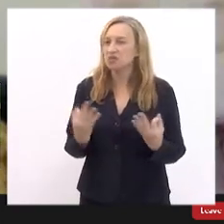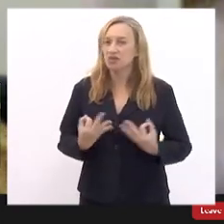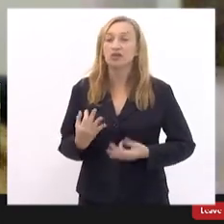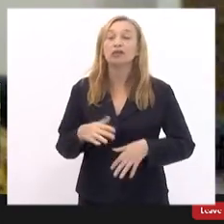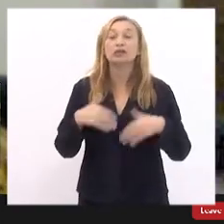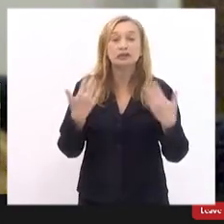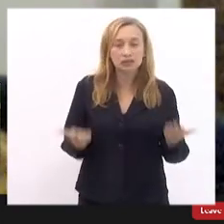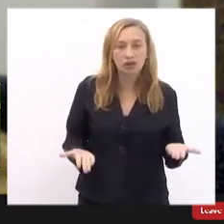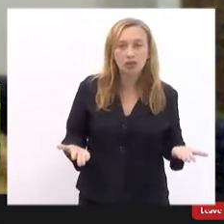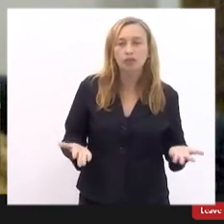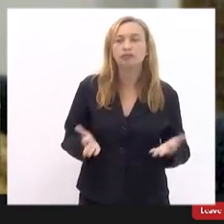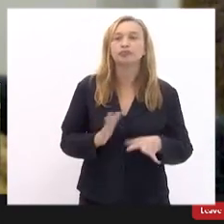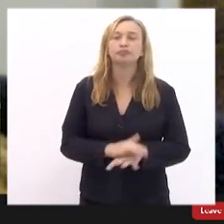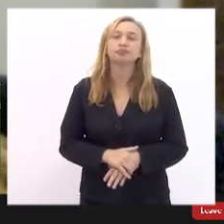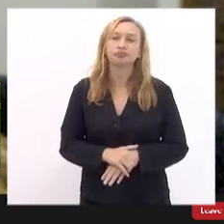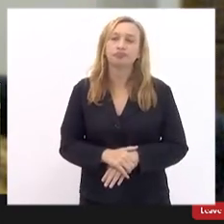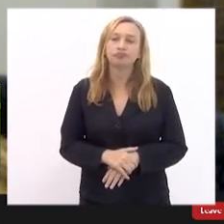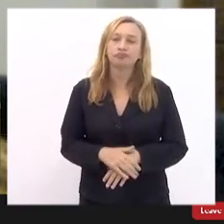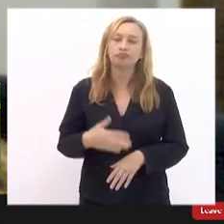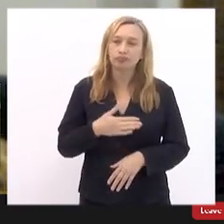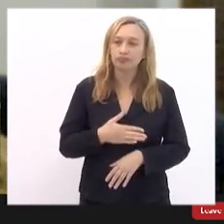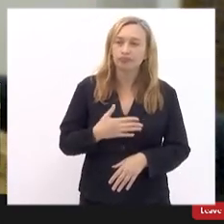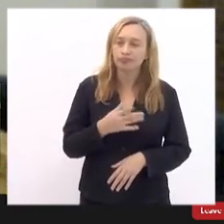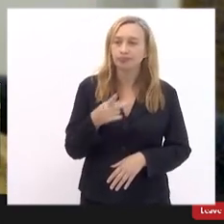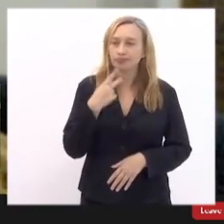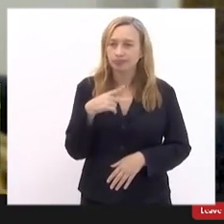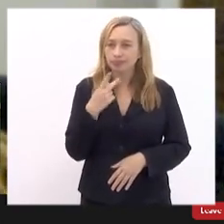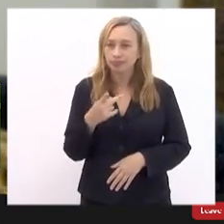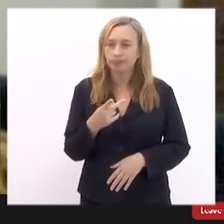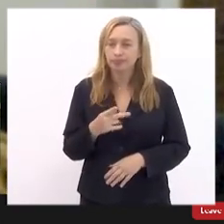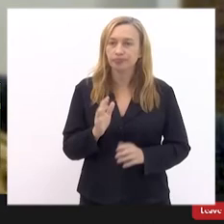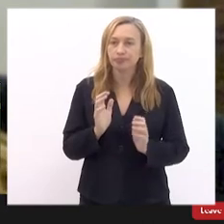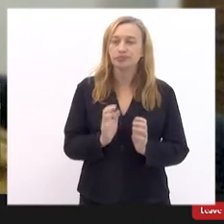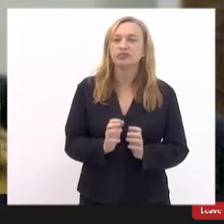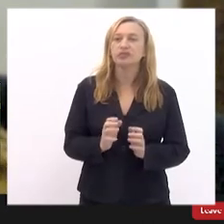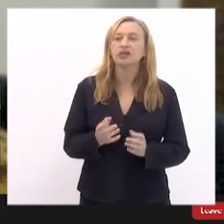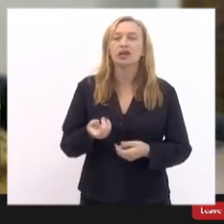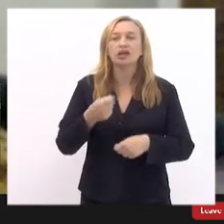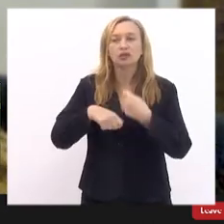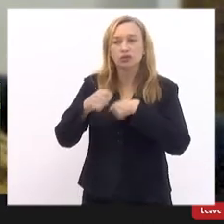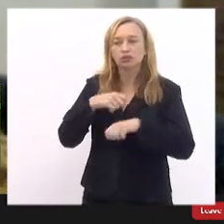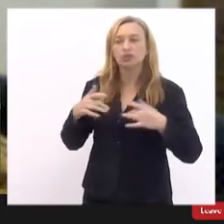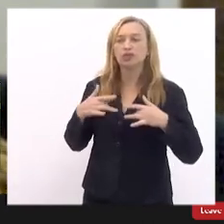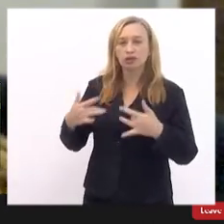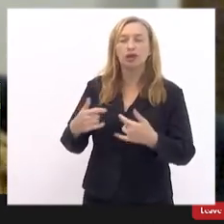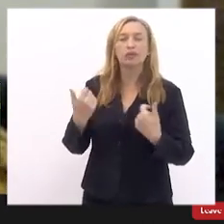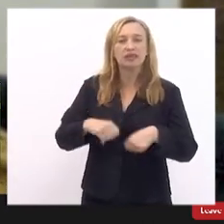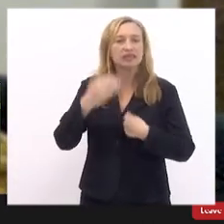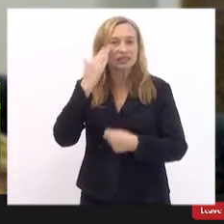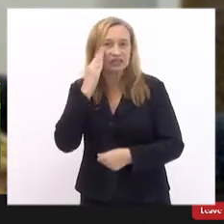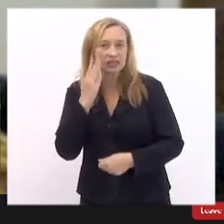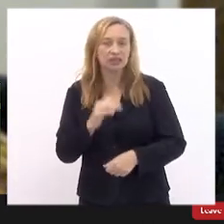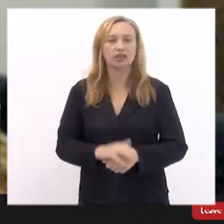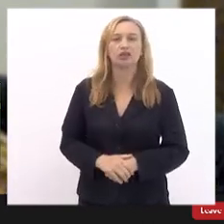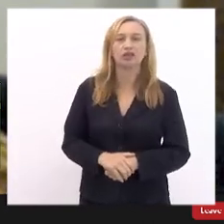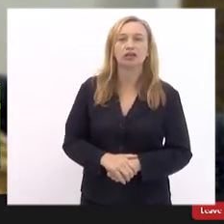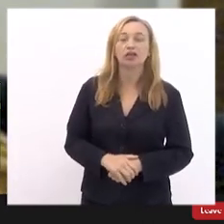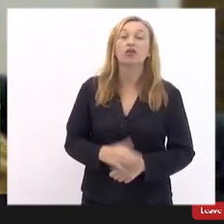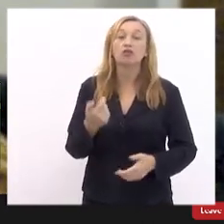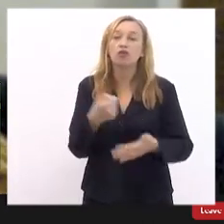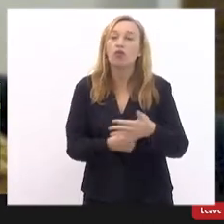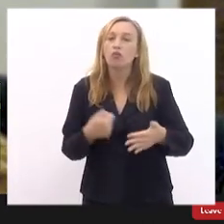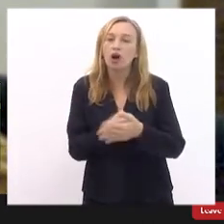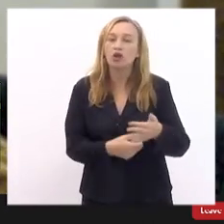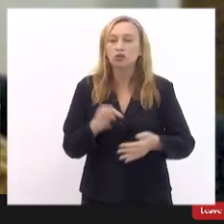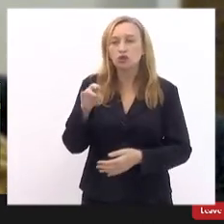Então, o que eu gostaria de atentar é que para a economia solidária precisa entender. E essa foi uma luta do